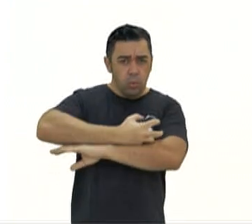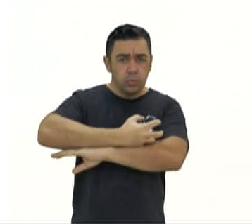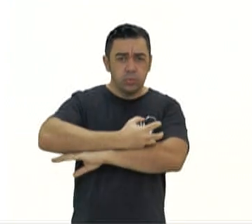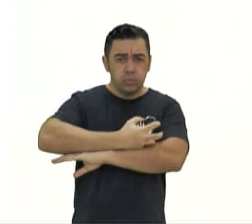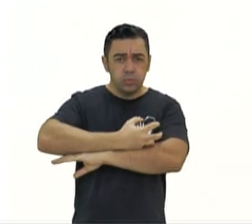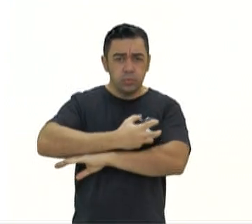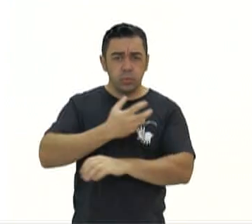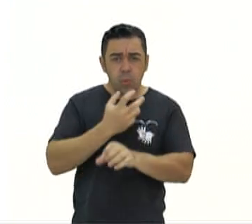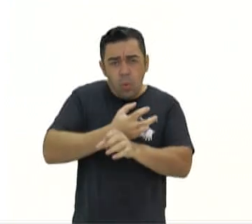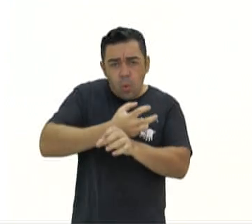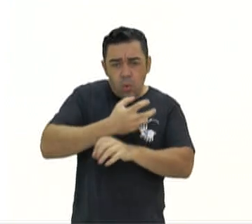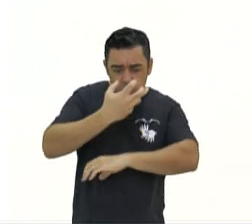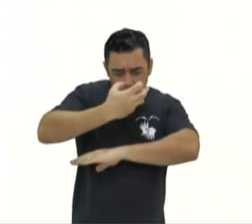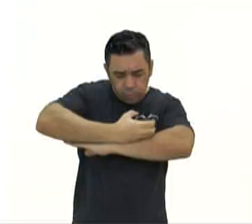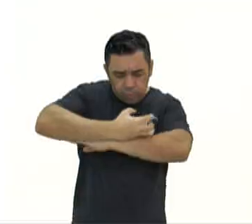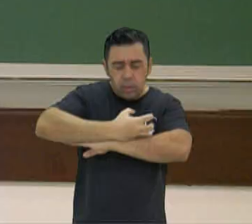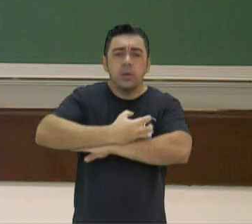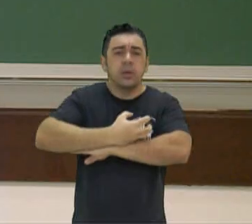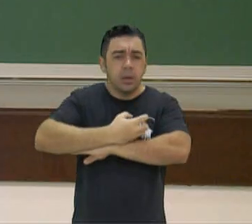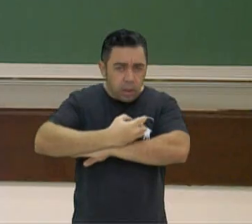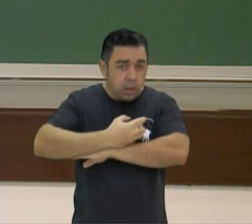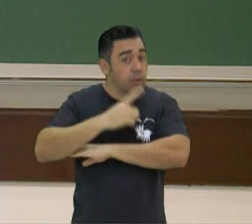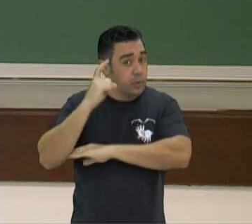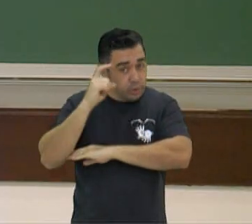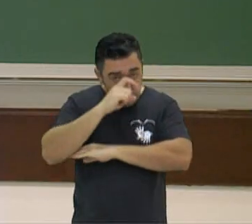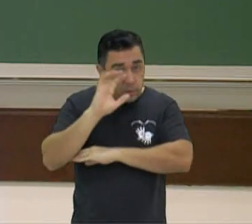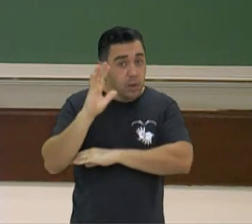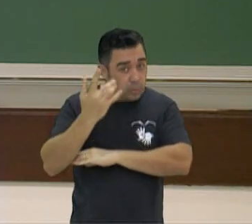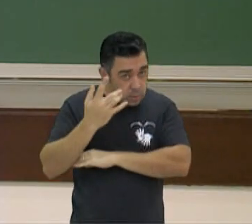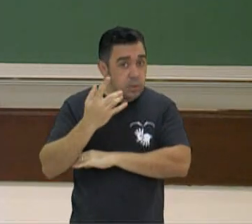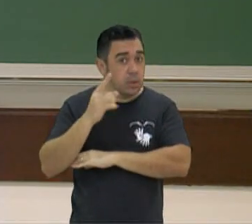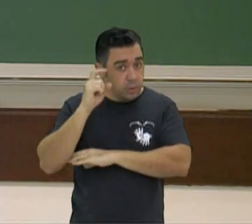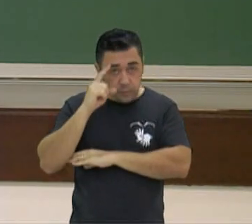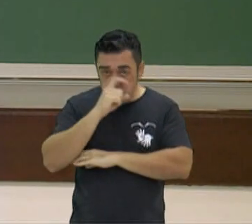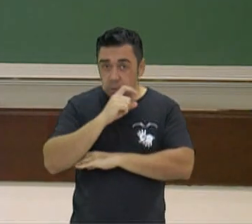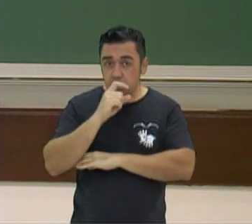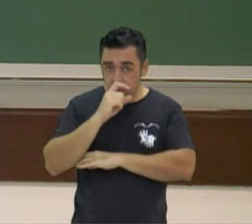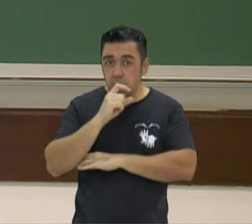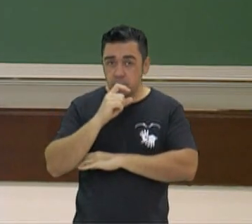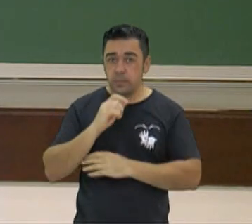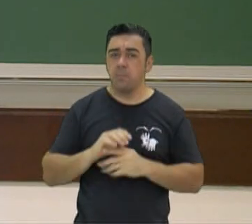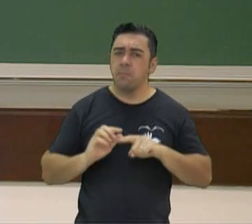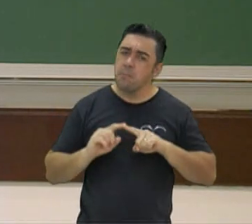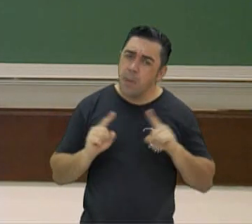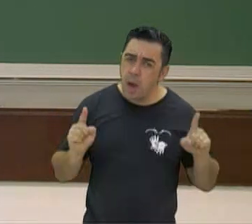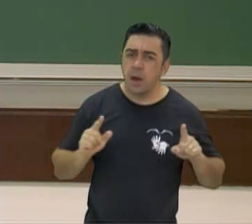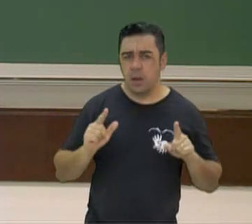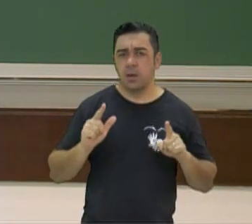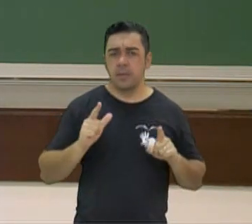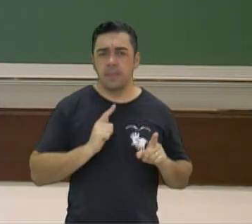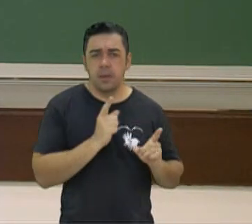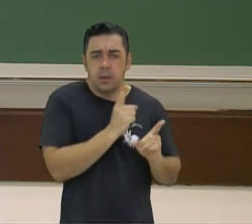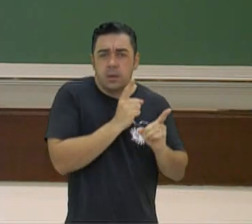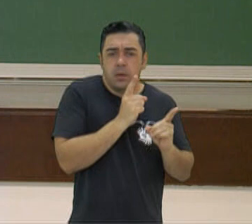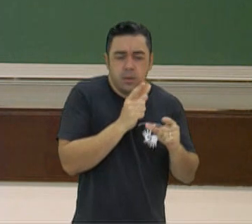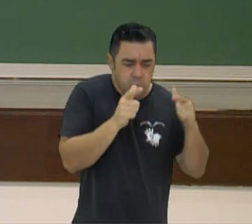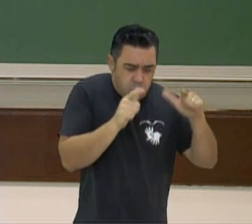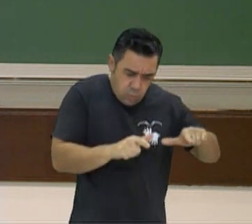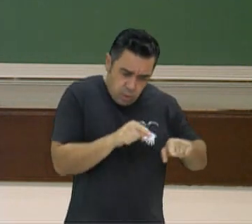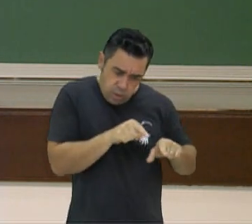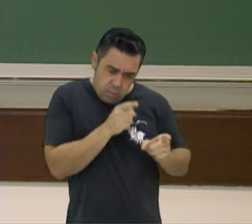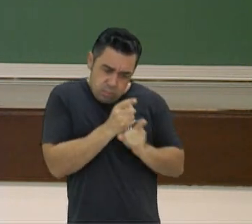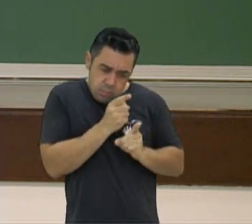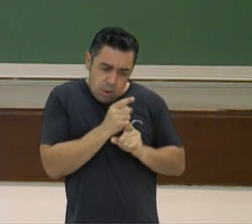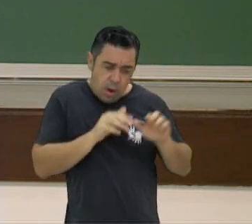de fossilização é muito difícil de acontecer, né? Então é raro, mas tem alguns lugares que a gente já tem mais tendência, talvez ali tenha.